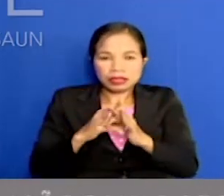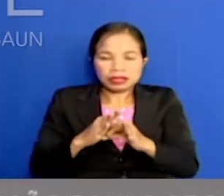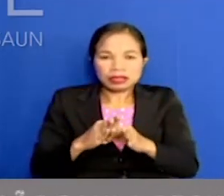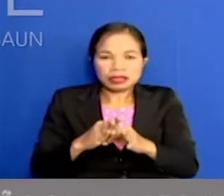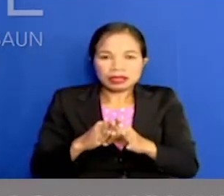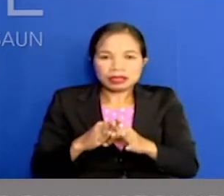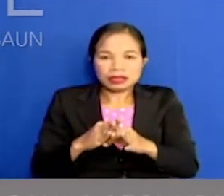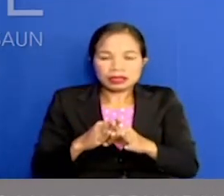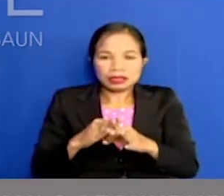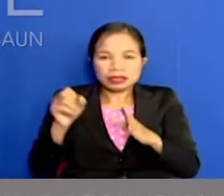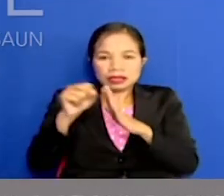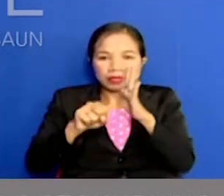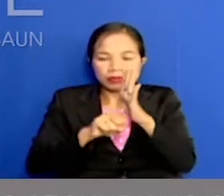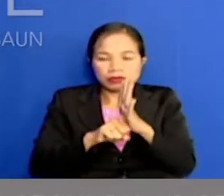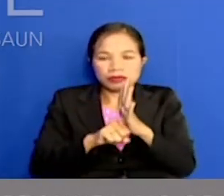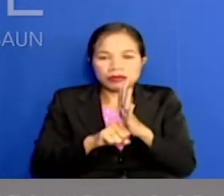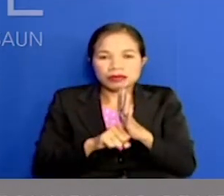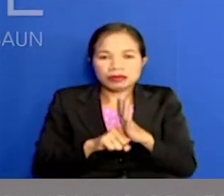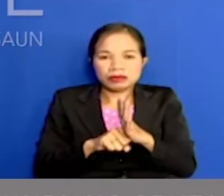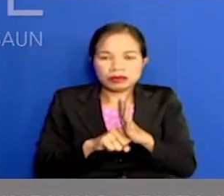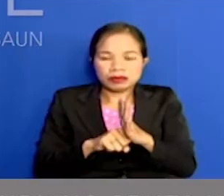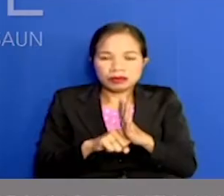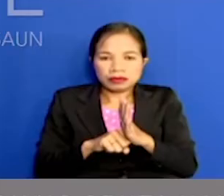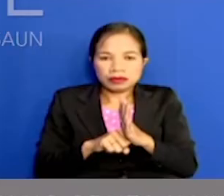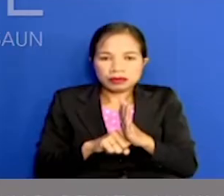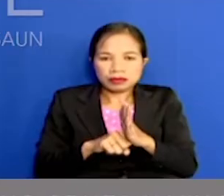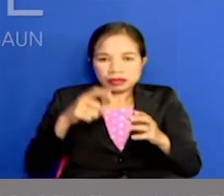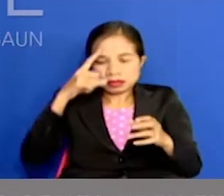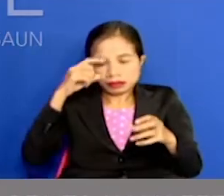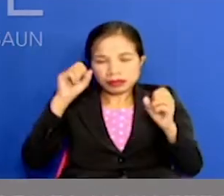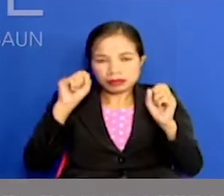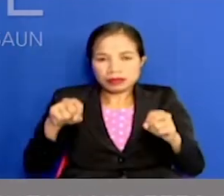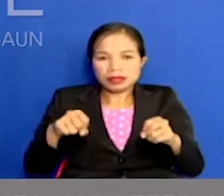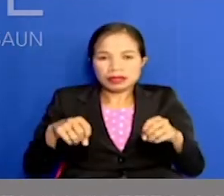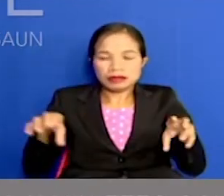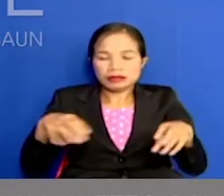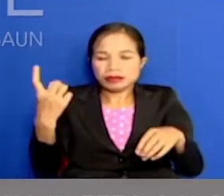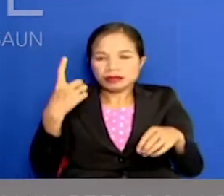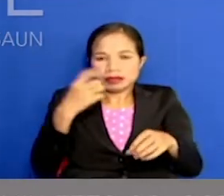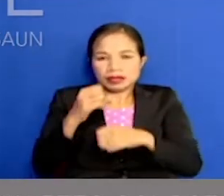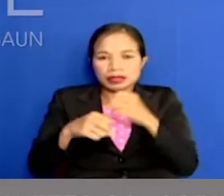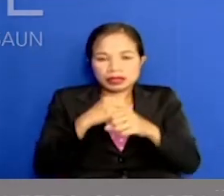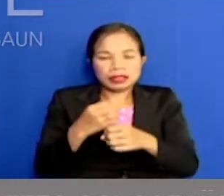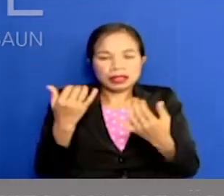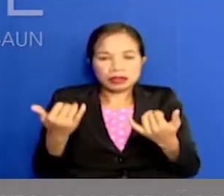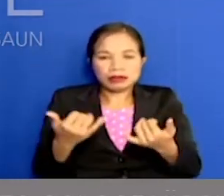status, a dia ser minha estatuto, né, para ele sair permanente, e aqui não é de lara, né,